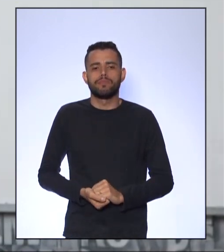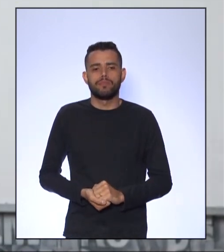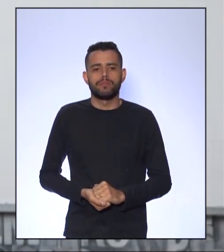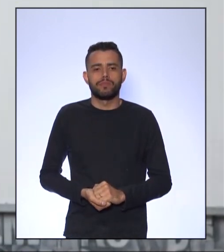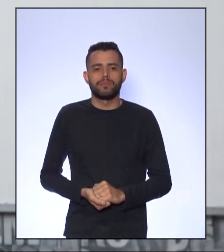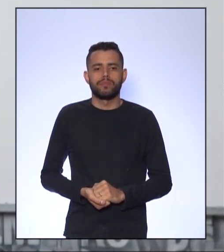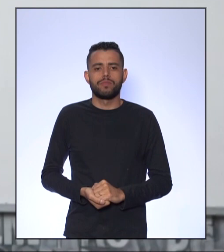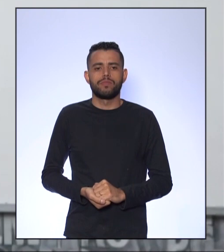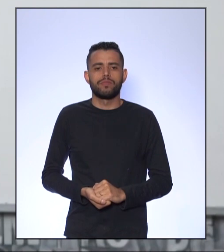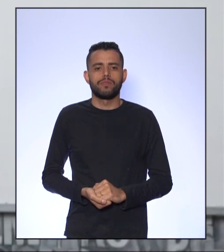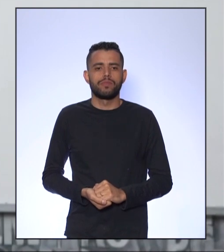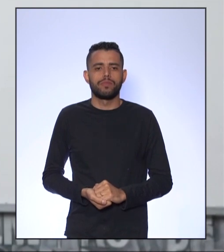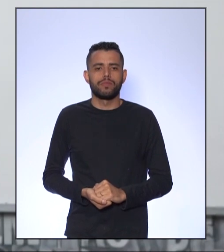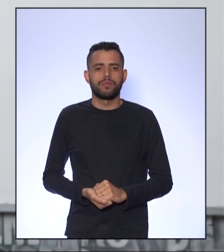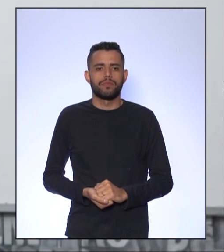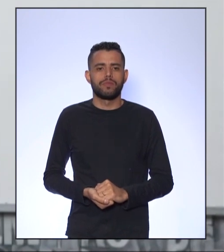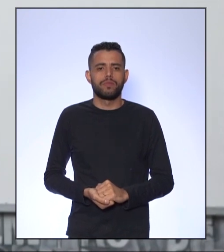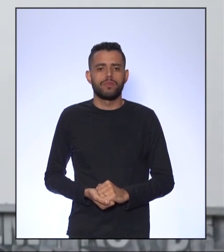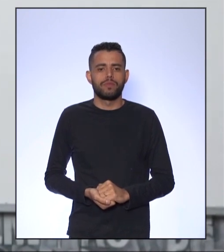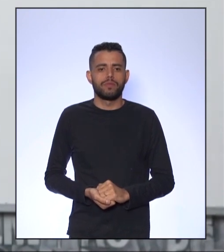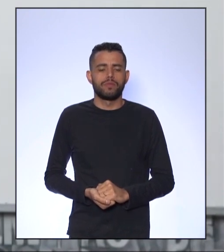os reis,